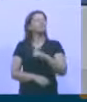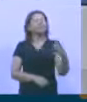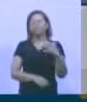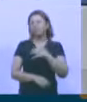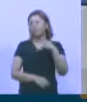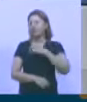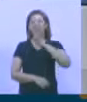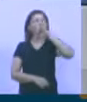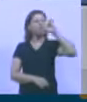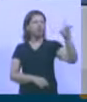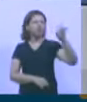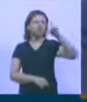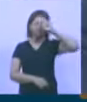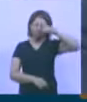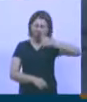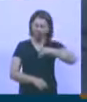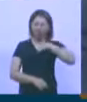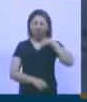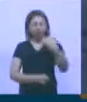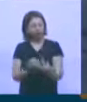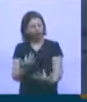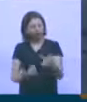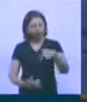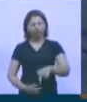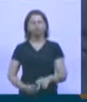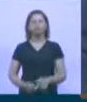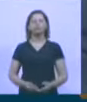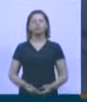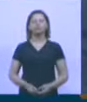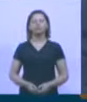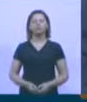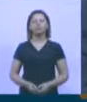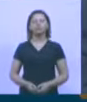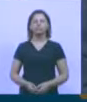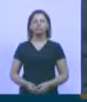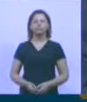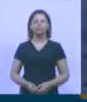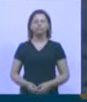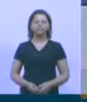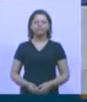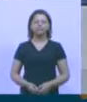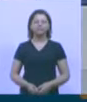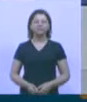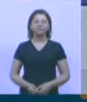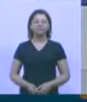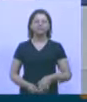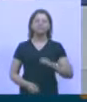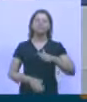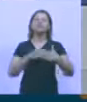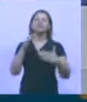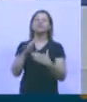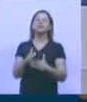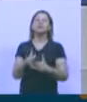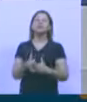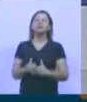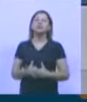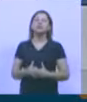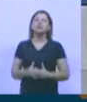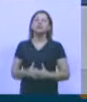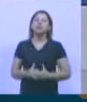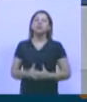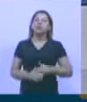Deus vai me enviar para o inferno. And every day I meet cases like that. E todos os dias eu